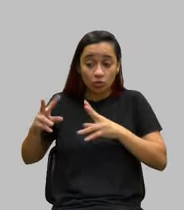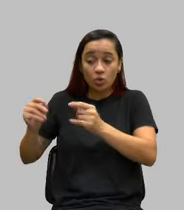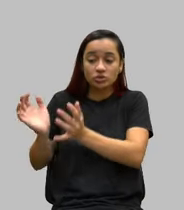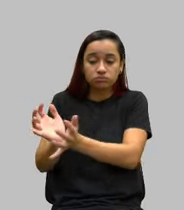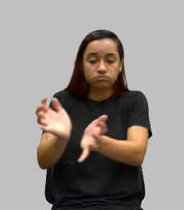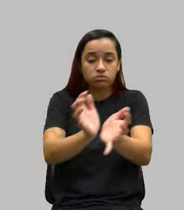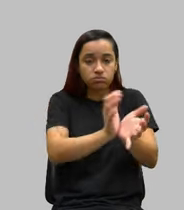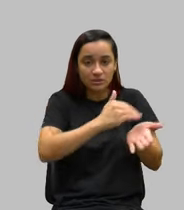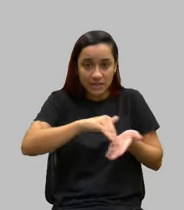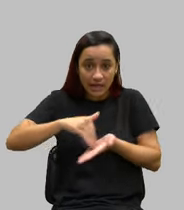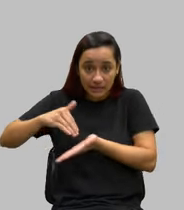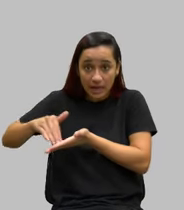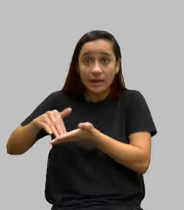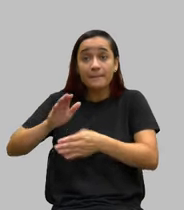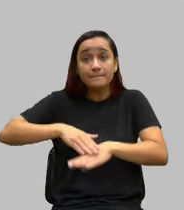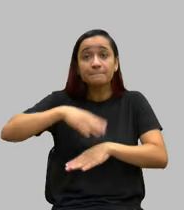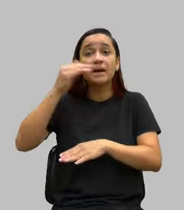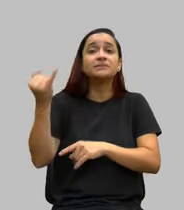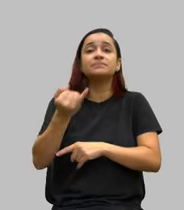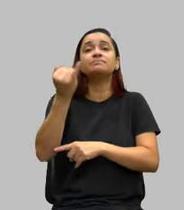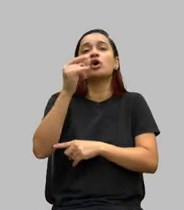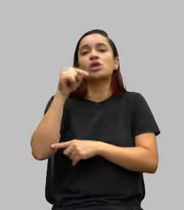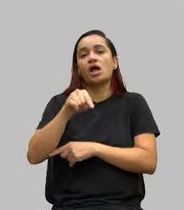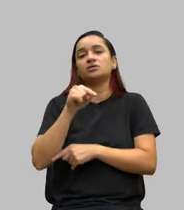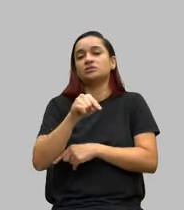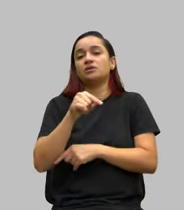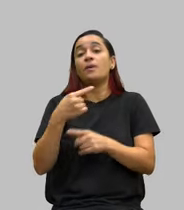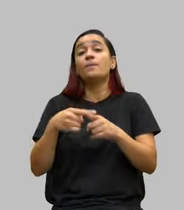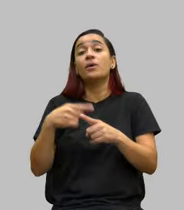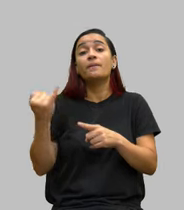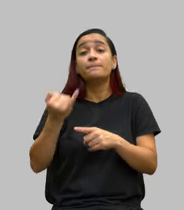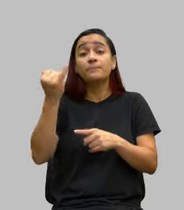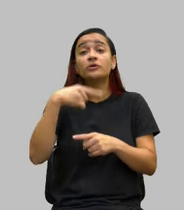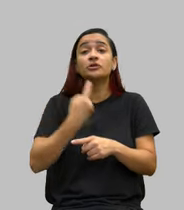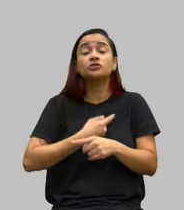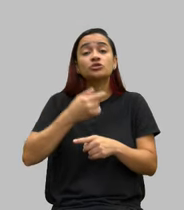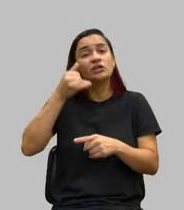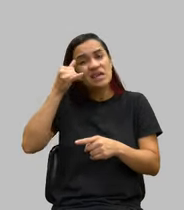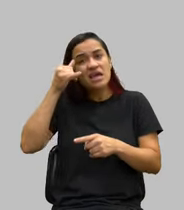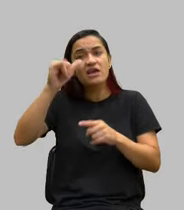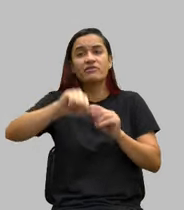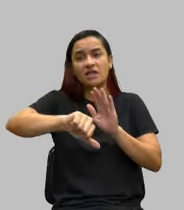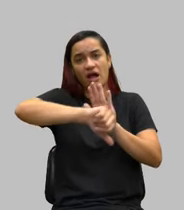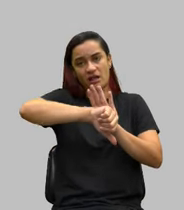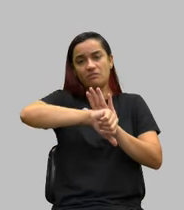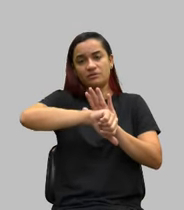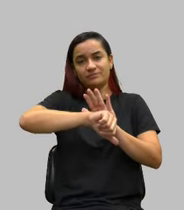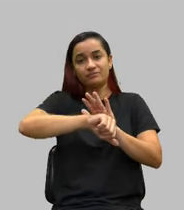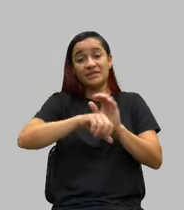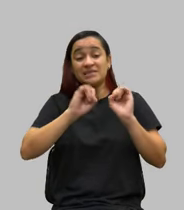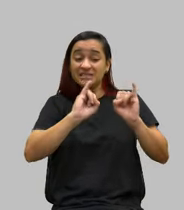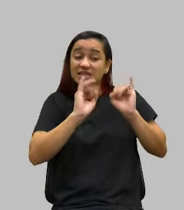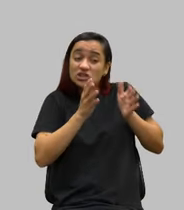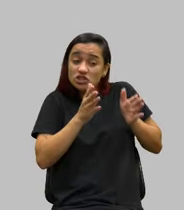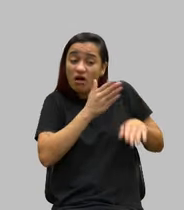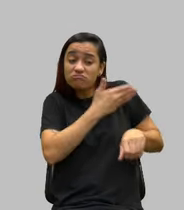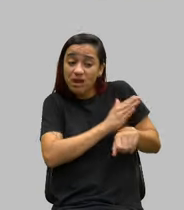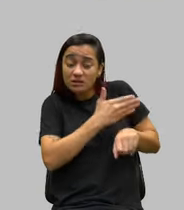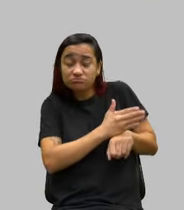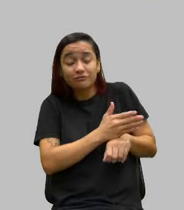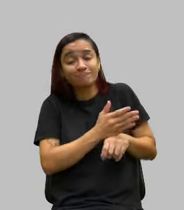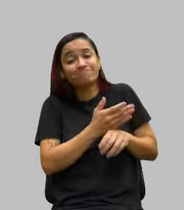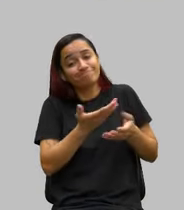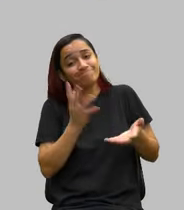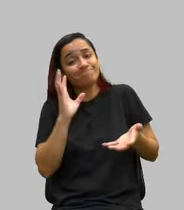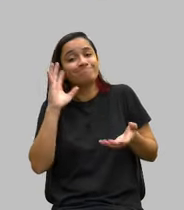prevenção porque o que o que importa é que a gente Evite a prática da infração penal quando Já praticou o que a gente faz é remediar né então a